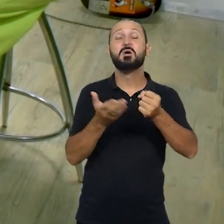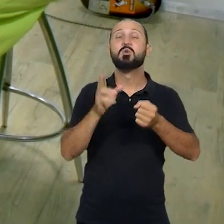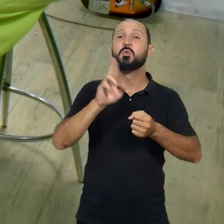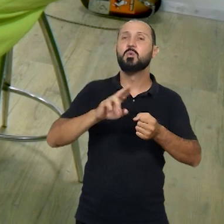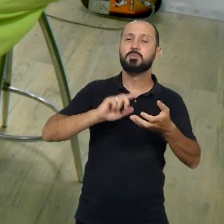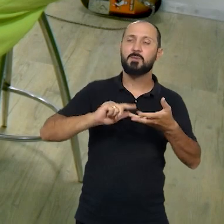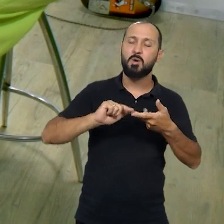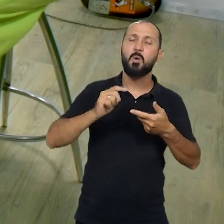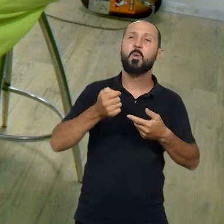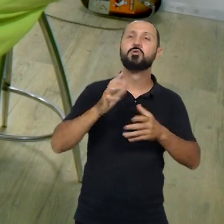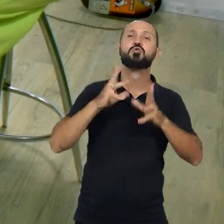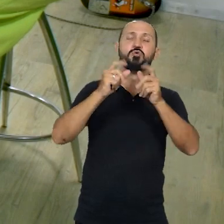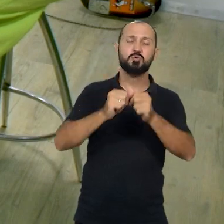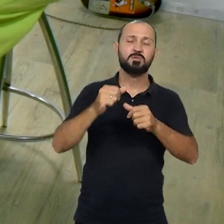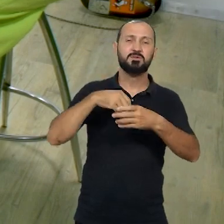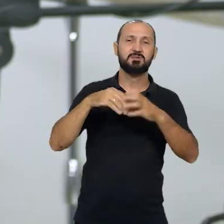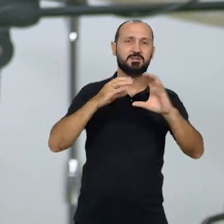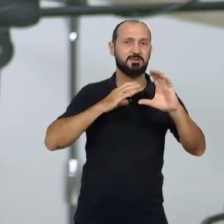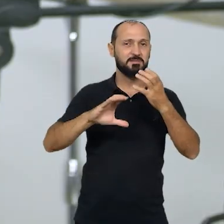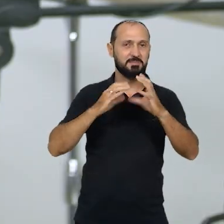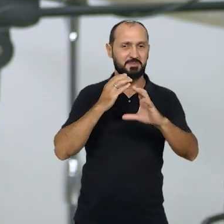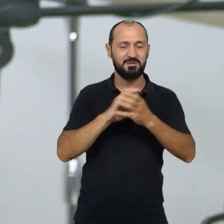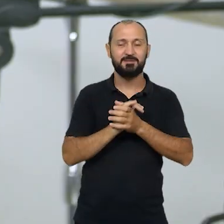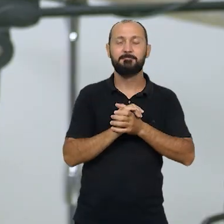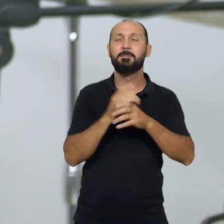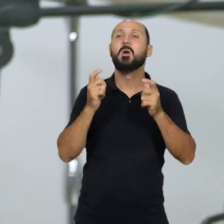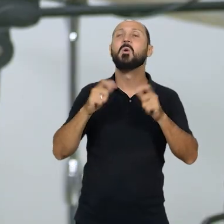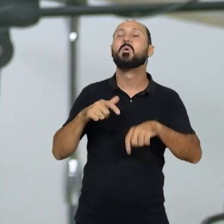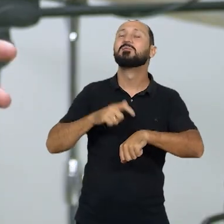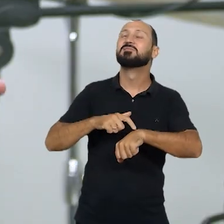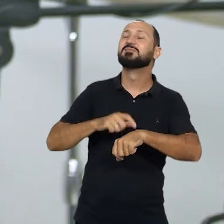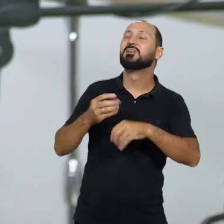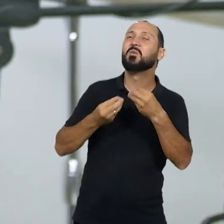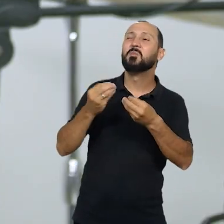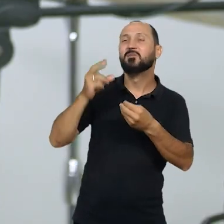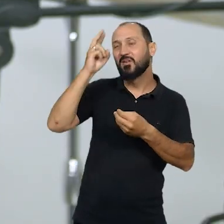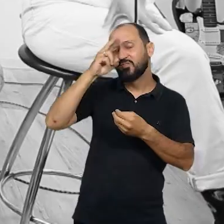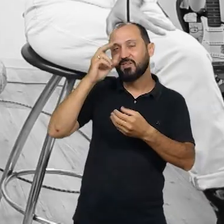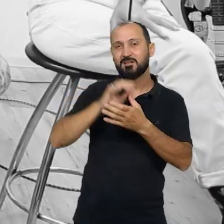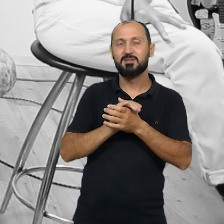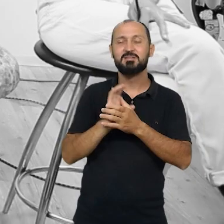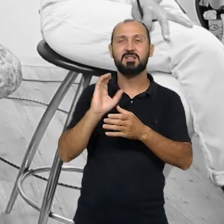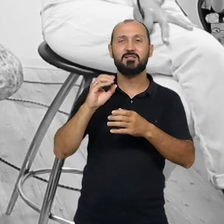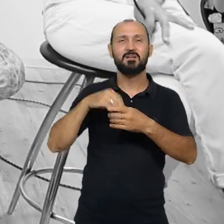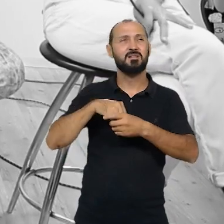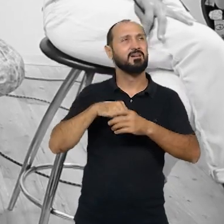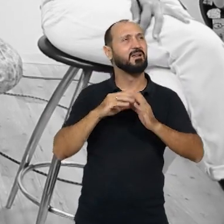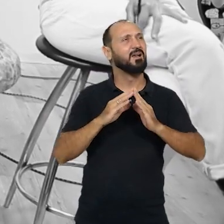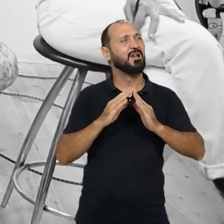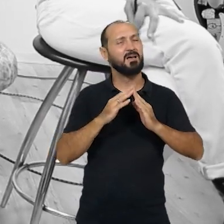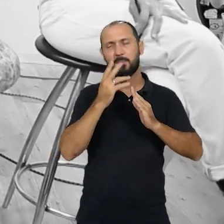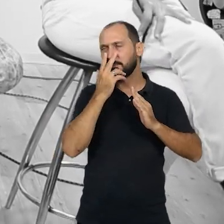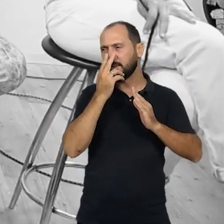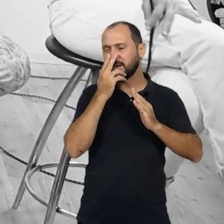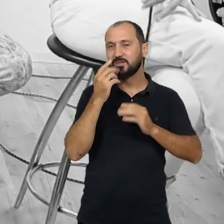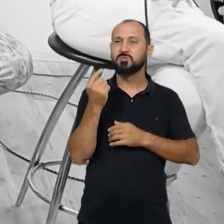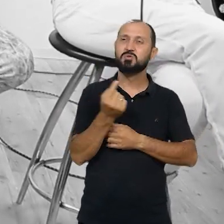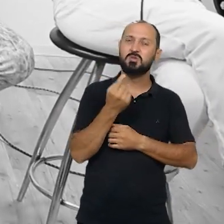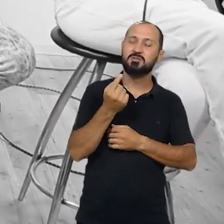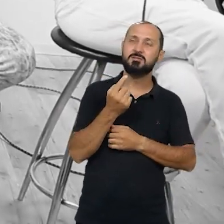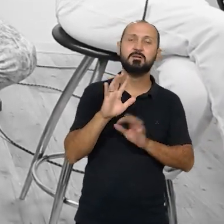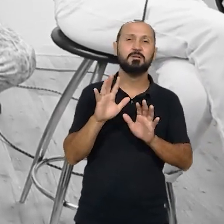refrão, nessa questão. E em questões da vida mesmo. Tudo sei, mas nada sei. Todo mundo sabe o que que são, tá,